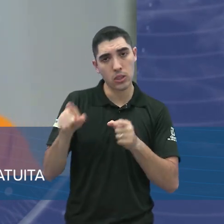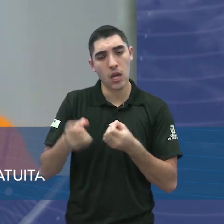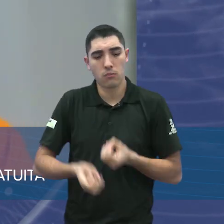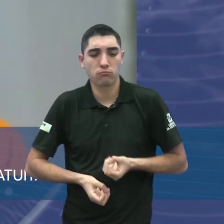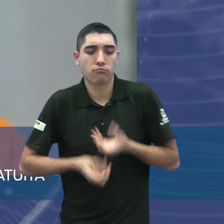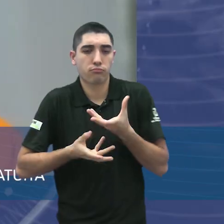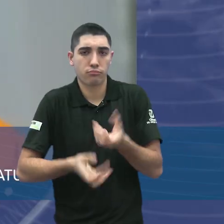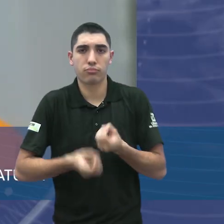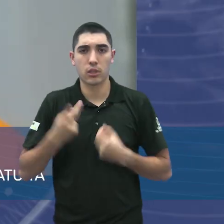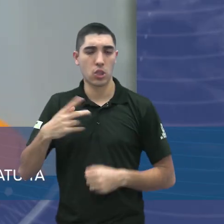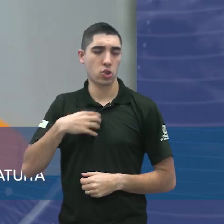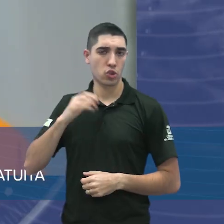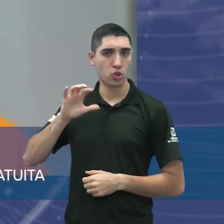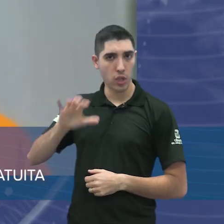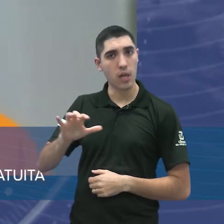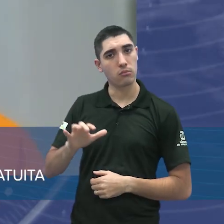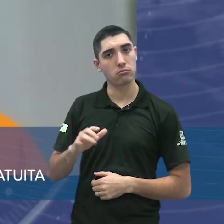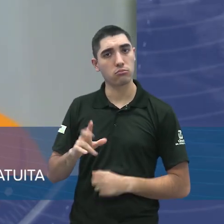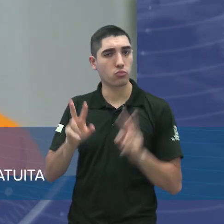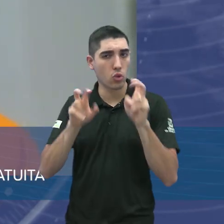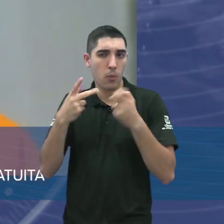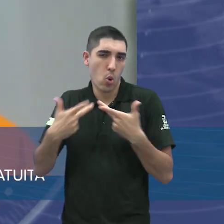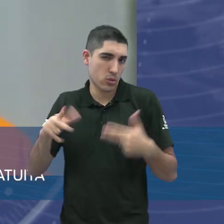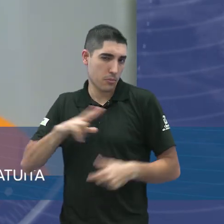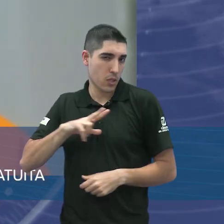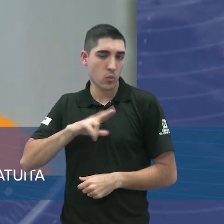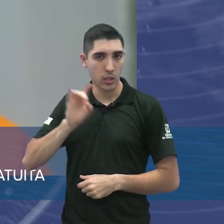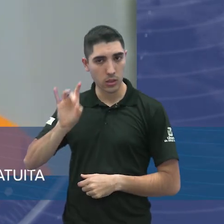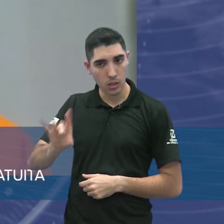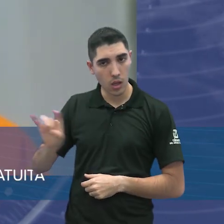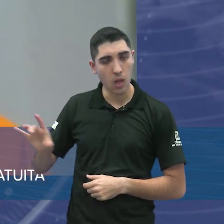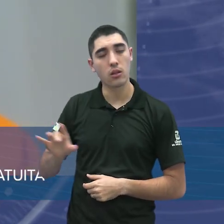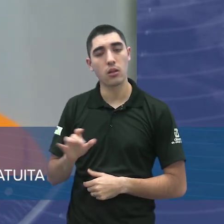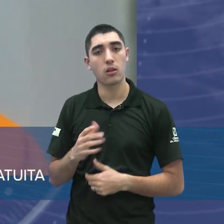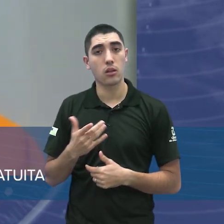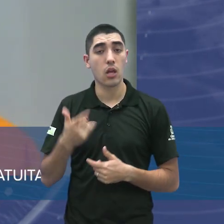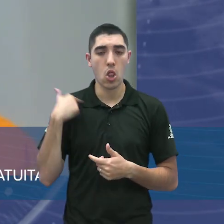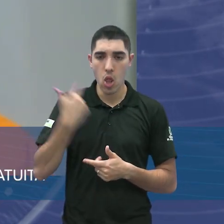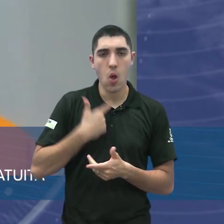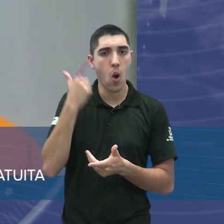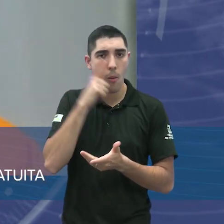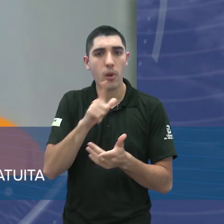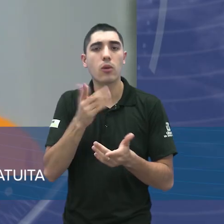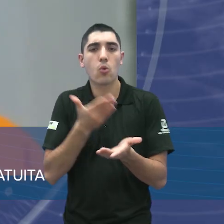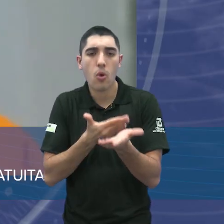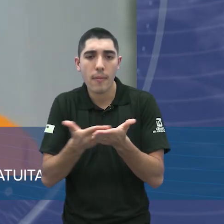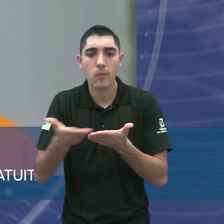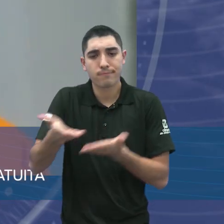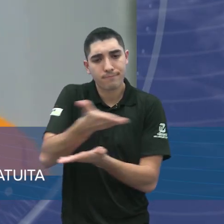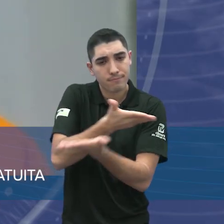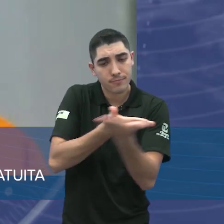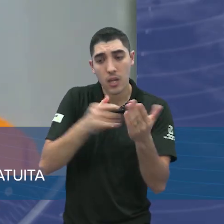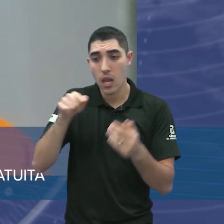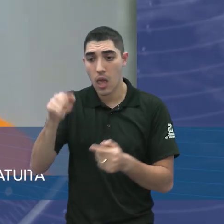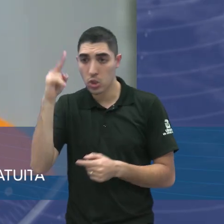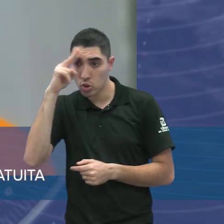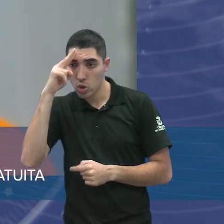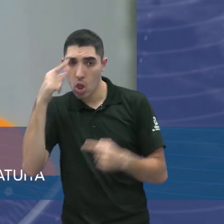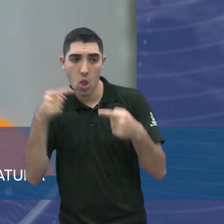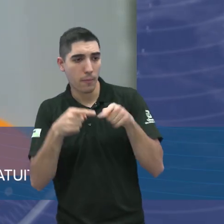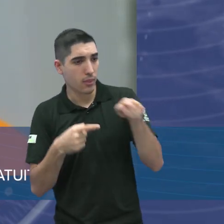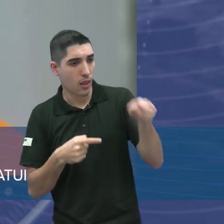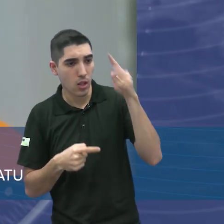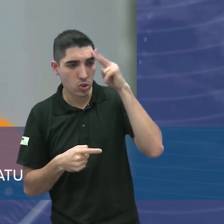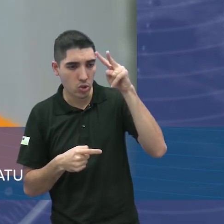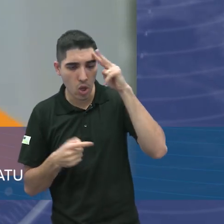abrir, para poder falar sobre si, e a gente vai tentando trabalhar esses links, né? O link de que como que uma história conversa